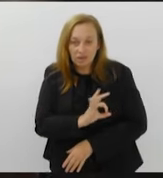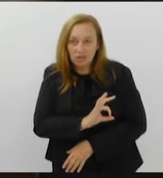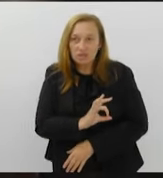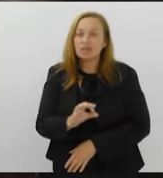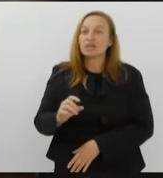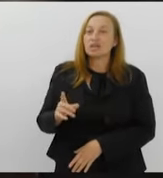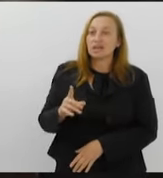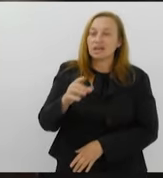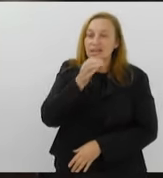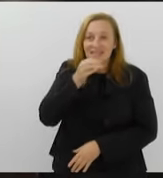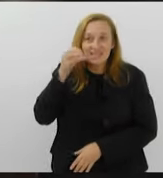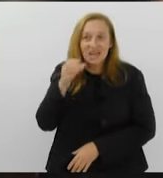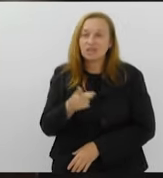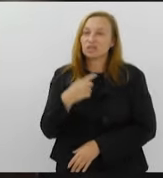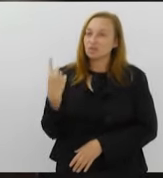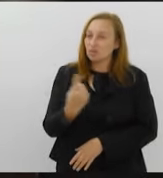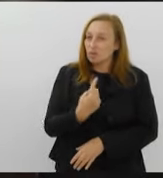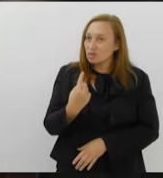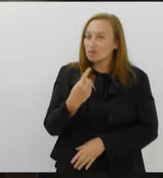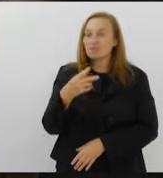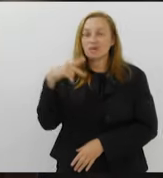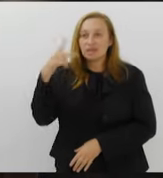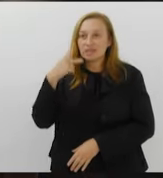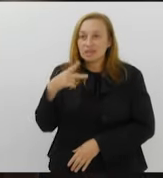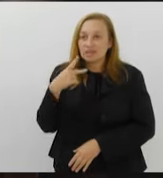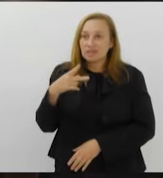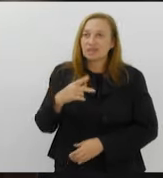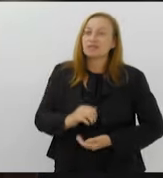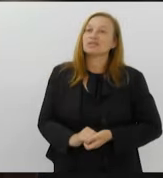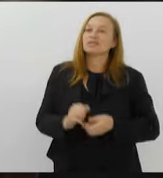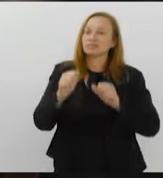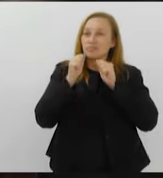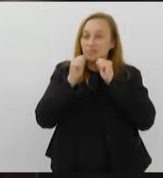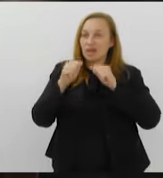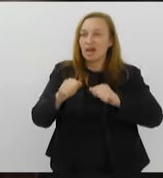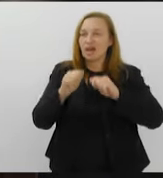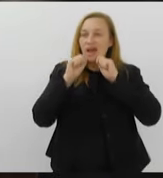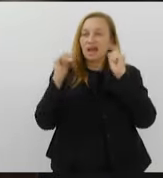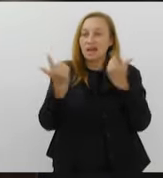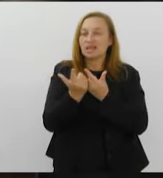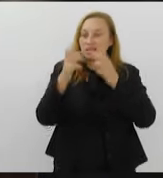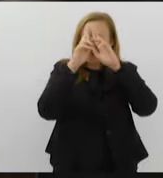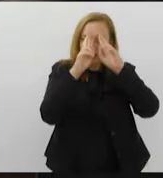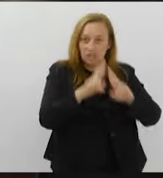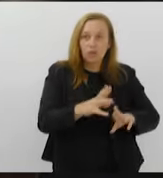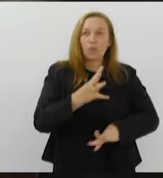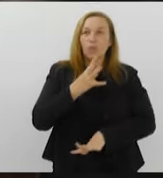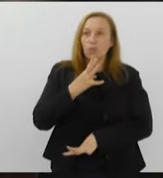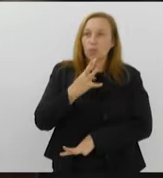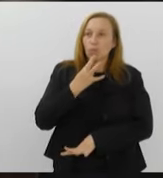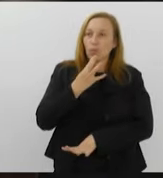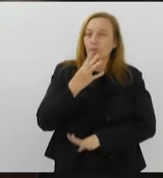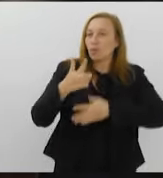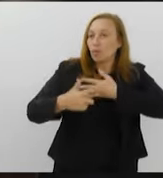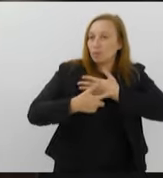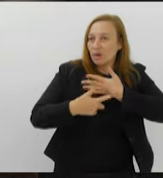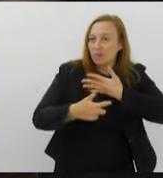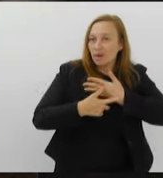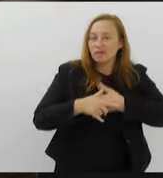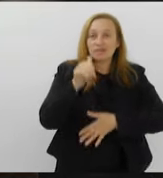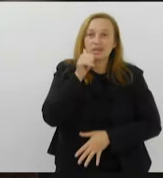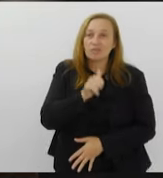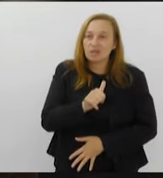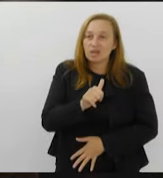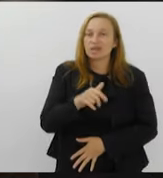Célia, os nossos parlamentares aqui deste parlamento respeitam e reconhecem o papel da mulher